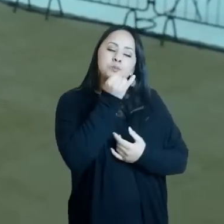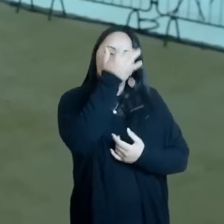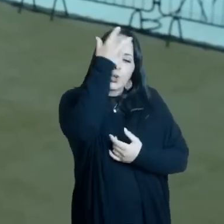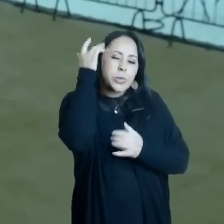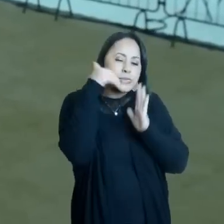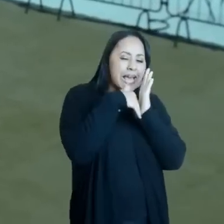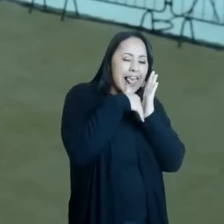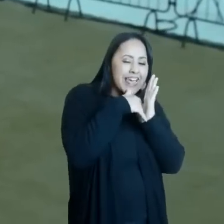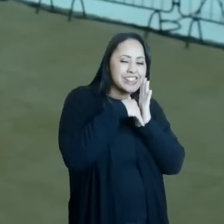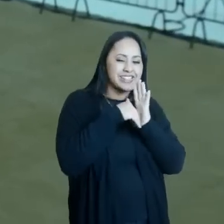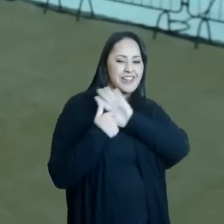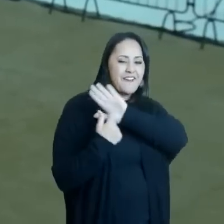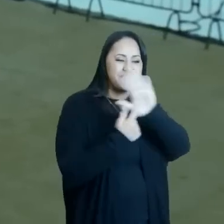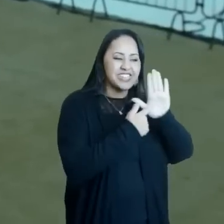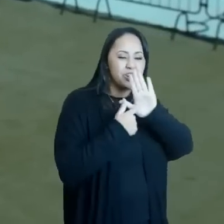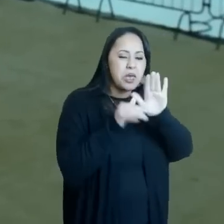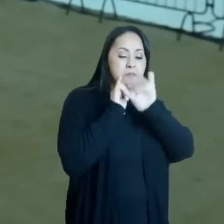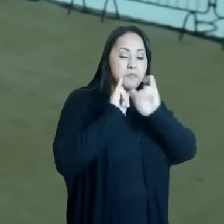do reino, concorda?